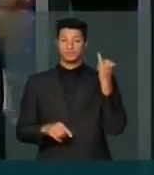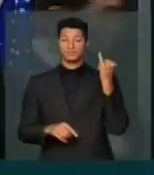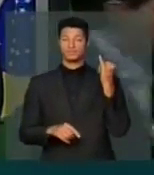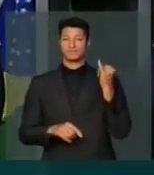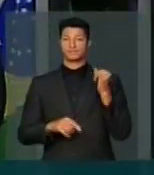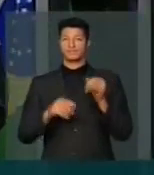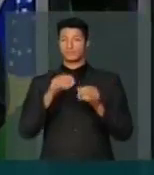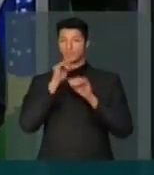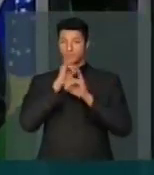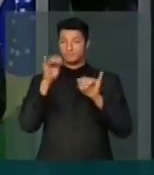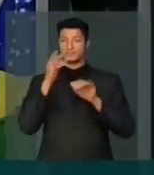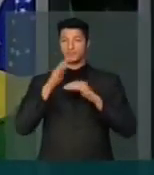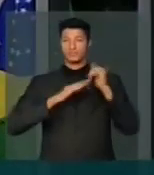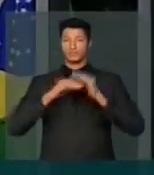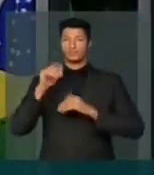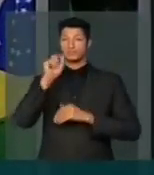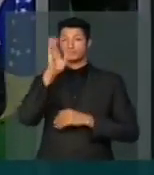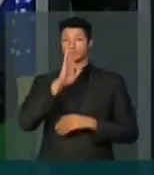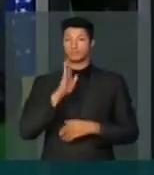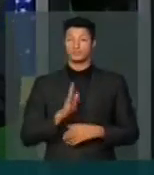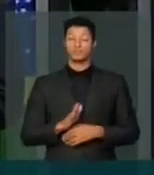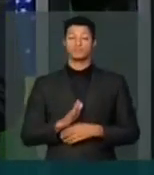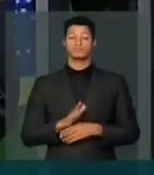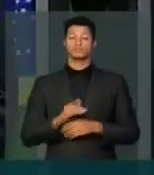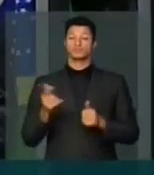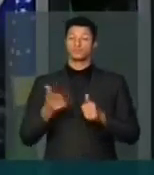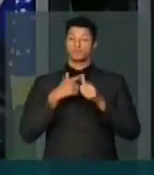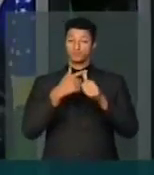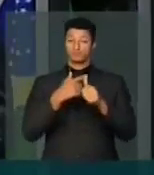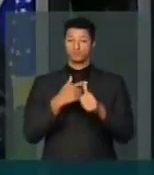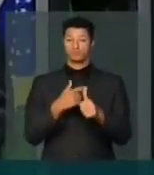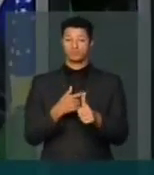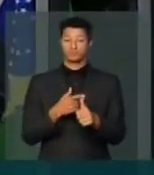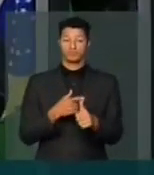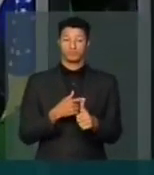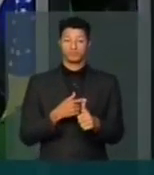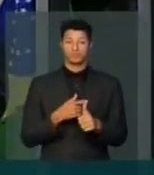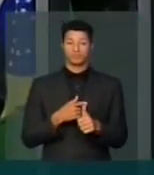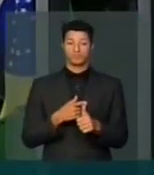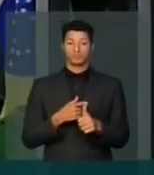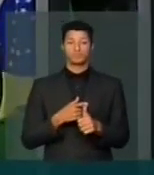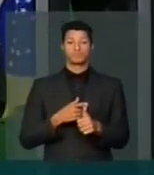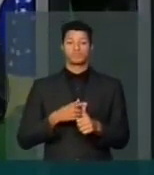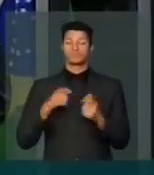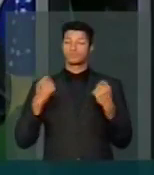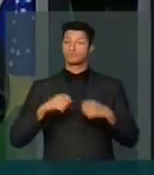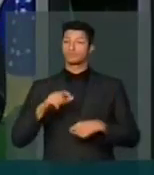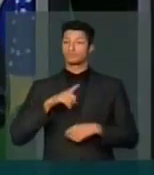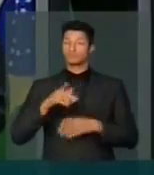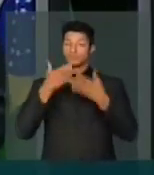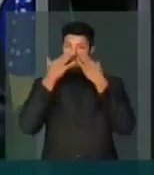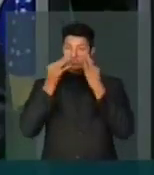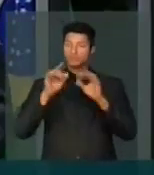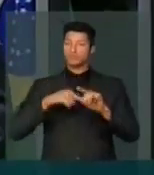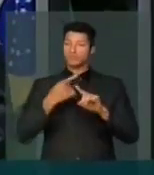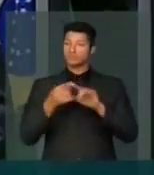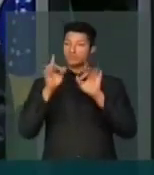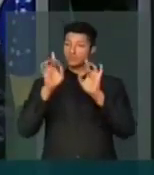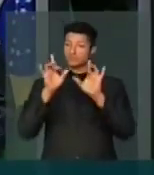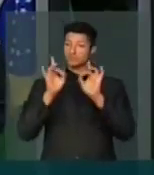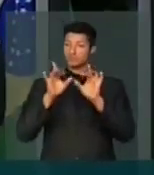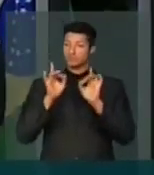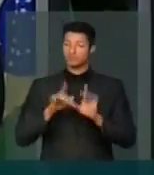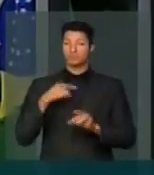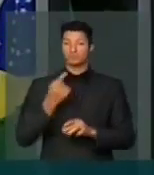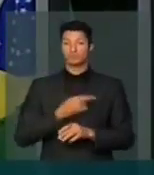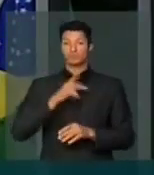essa importante recomendação, no sentido de que o Brasil, em primeiro lugar, tenha uma atenção ainda mais especial